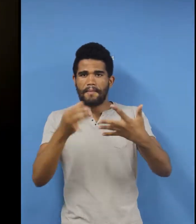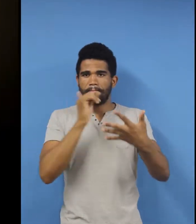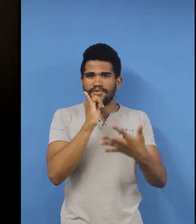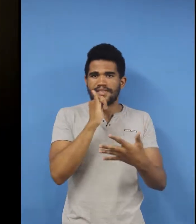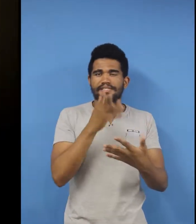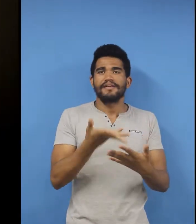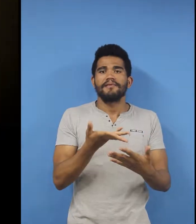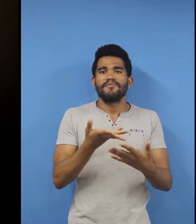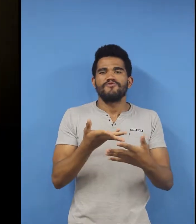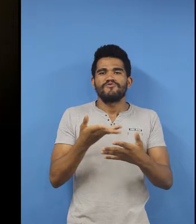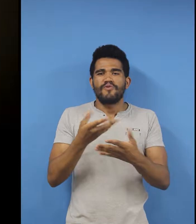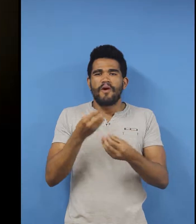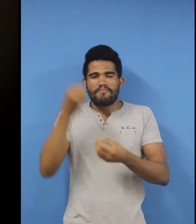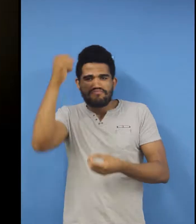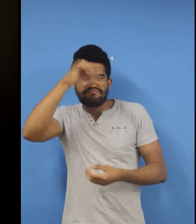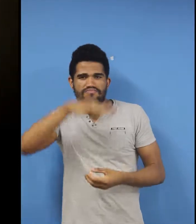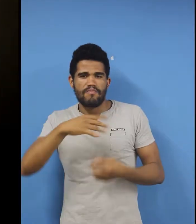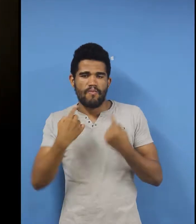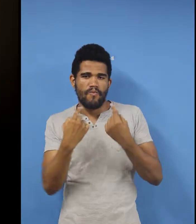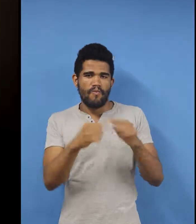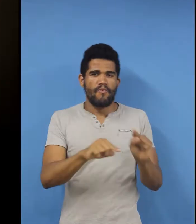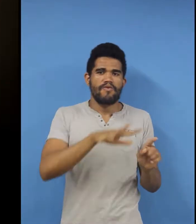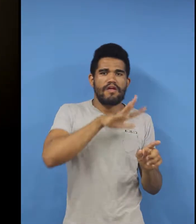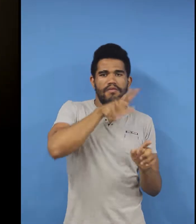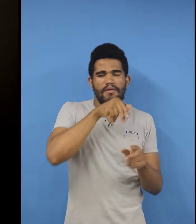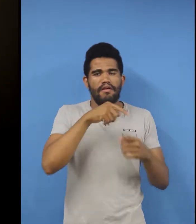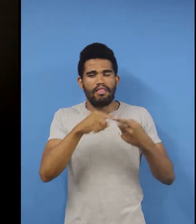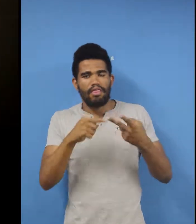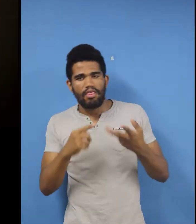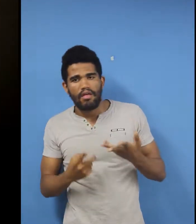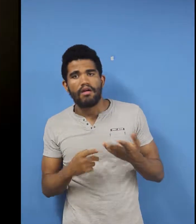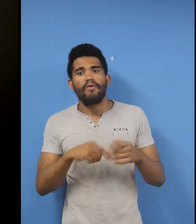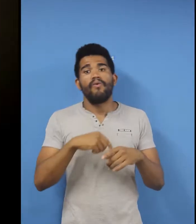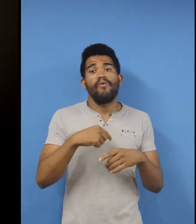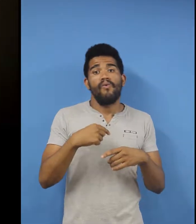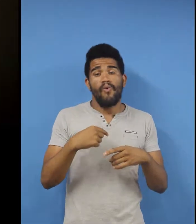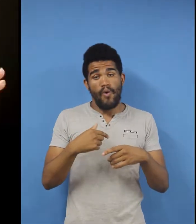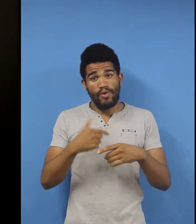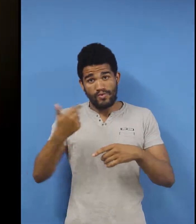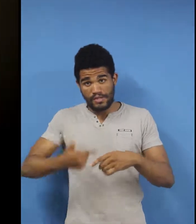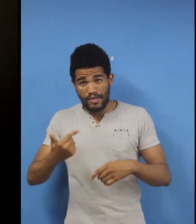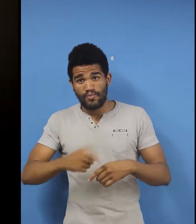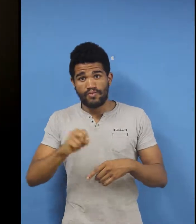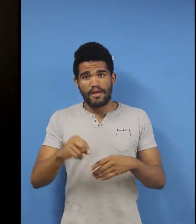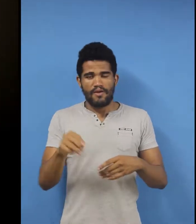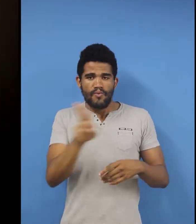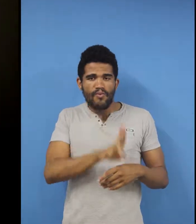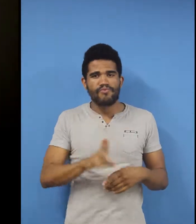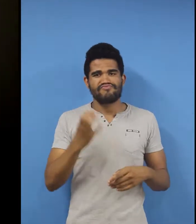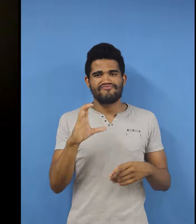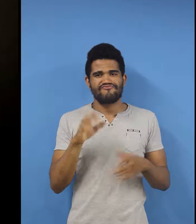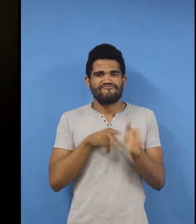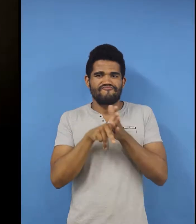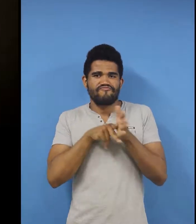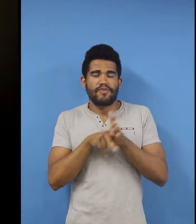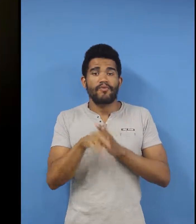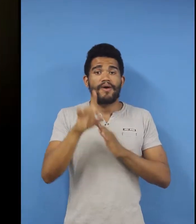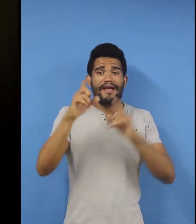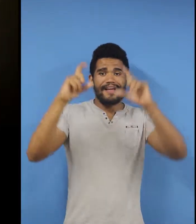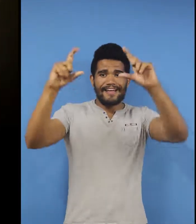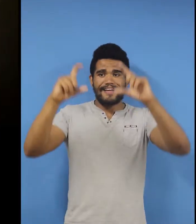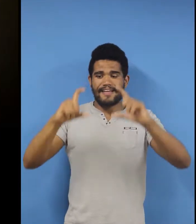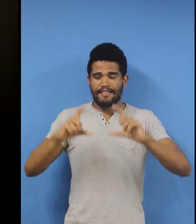sobre a questão da exploração em circo, e o segundo a questão na ciência. Então,